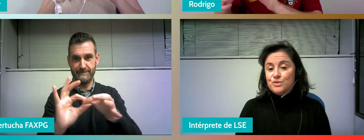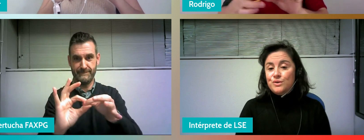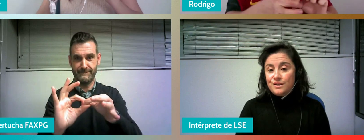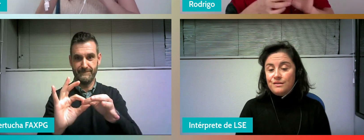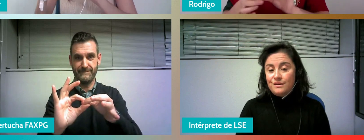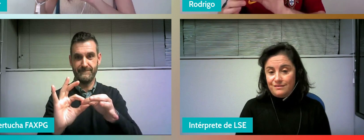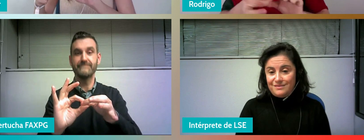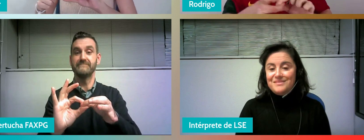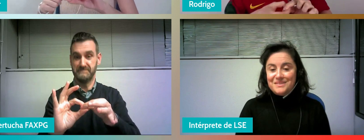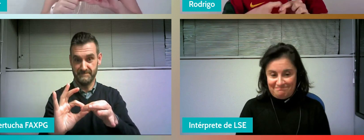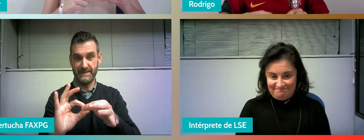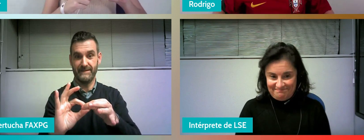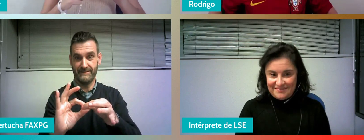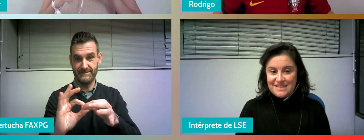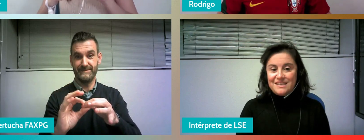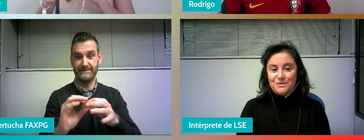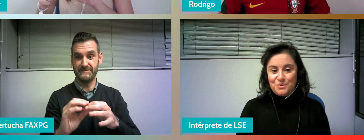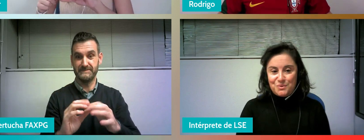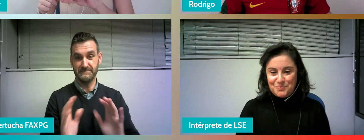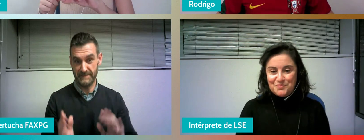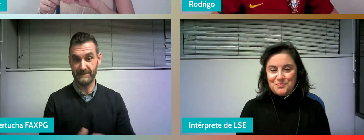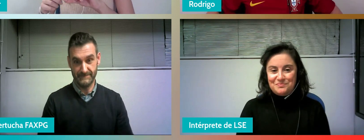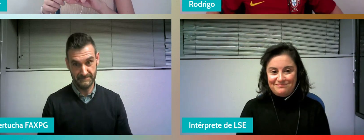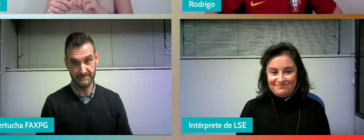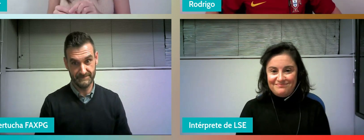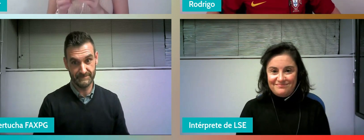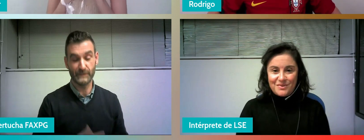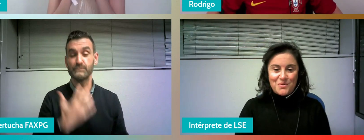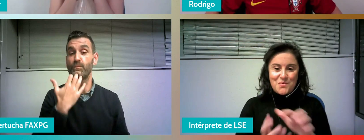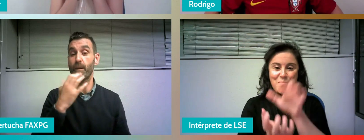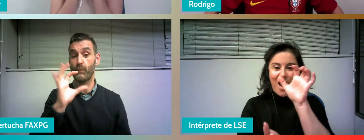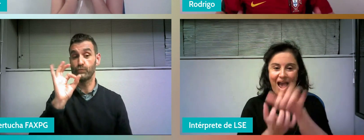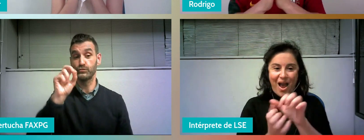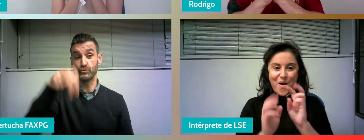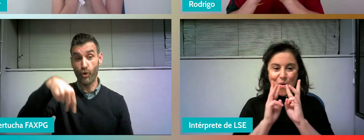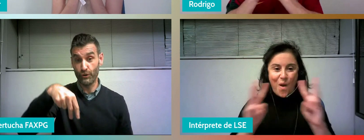unidos. Eso quiere decir... Olha. Uau!